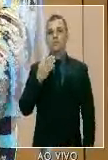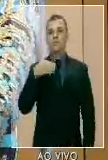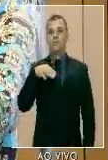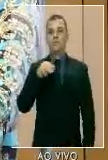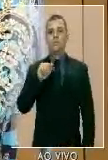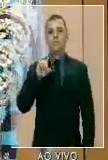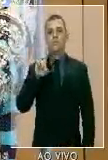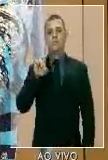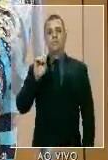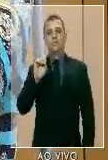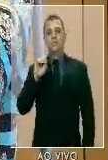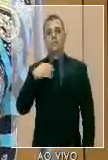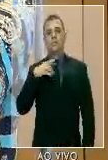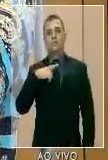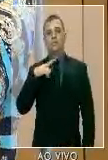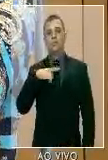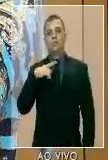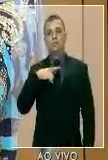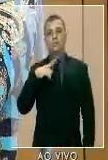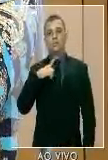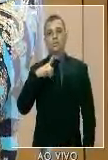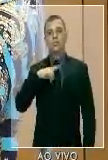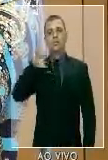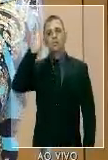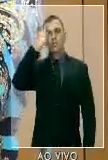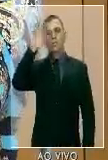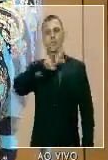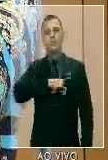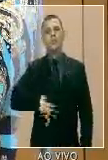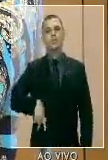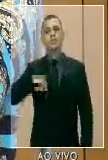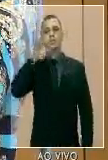de ordem, senhor presidente. Basta ele a... Senhor presidente, questão de ordem. Basta ele... O tempo da liderança que eu saiba...